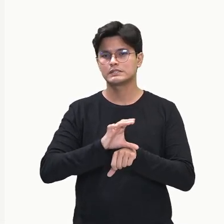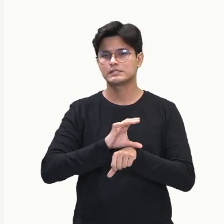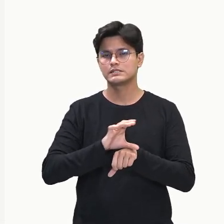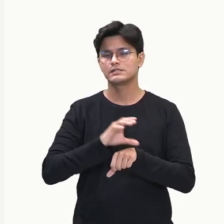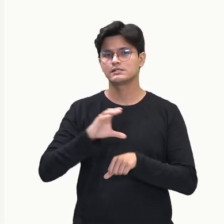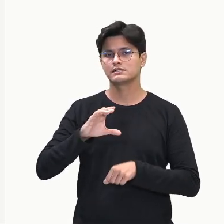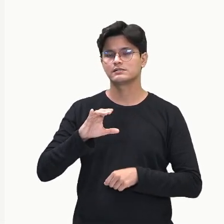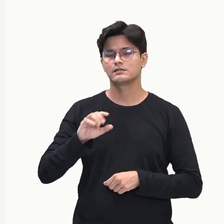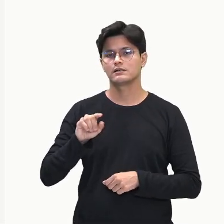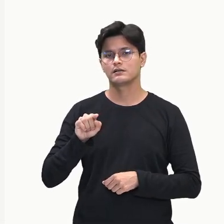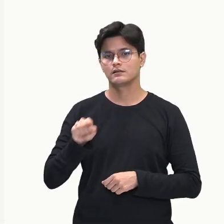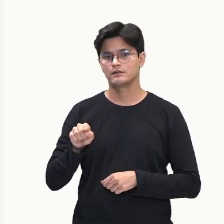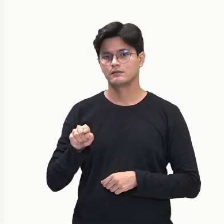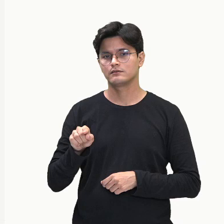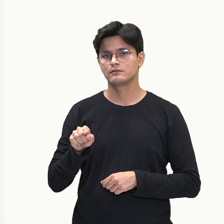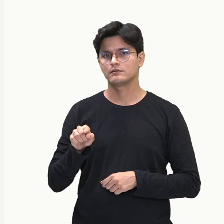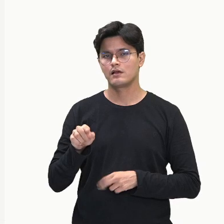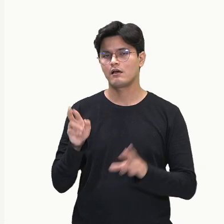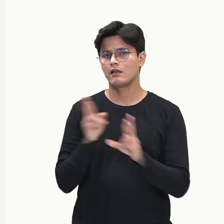respeito a cerca de